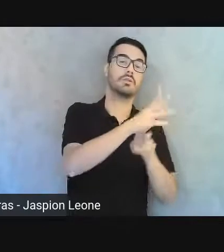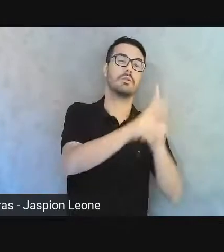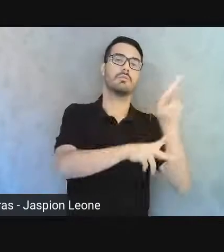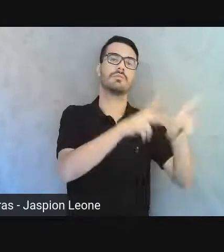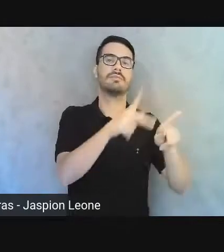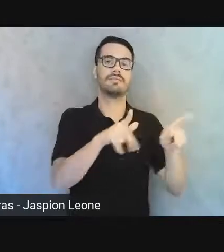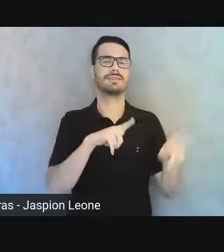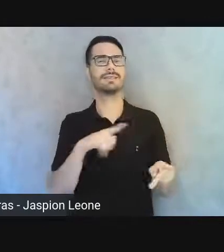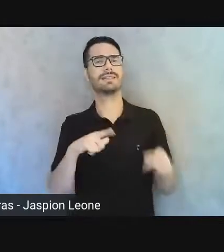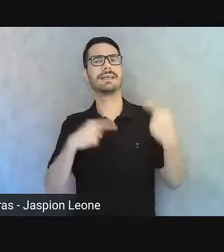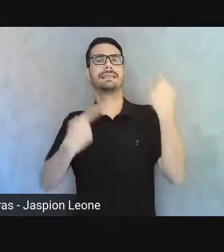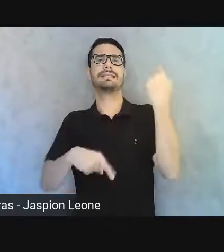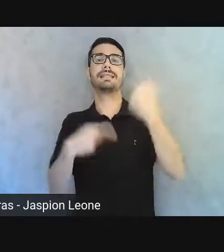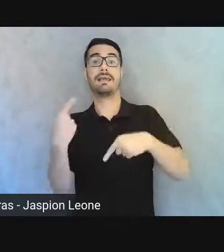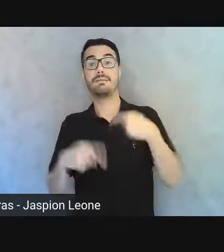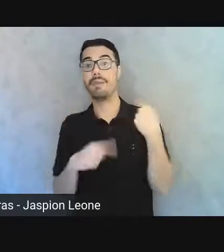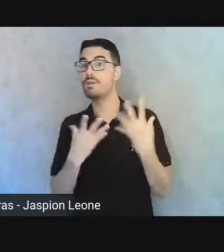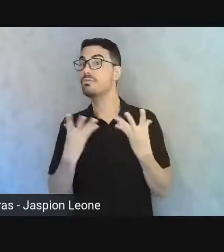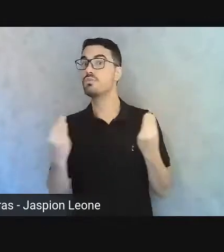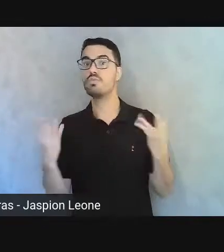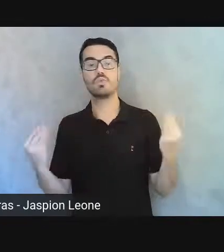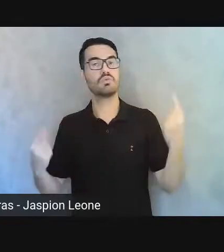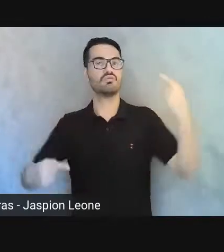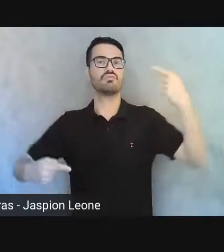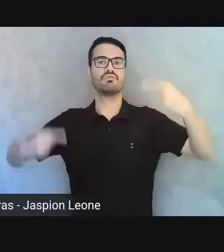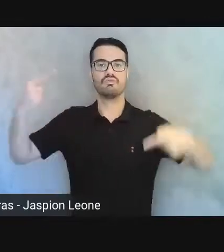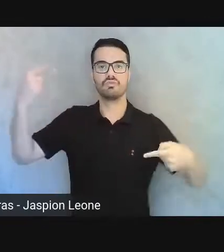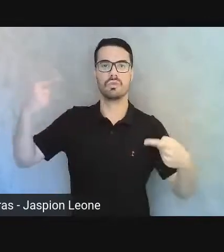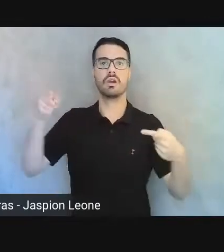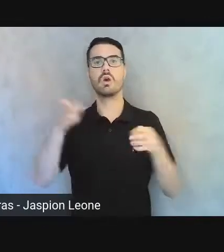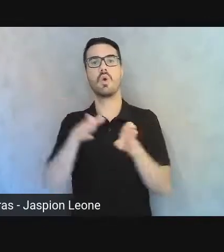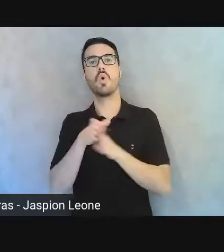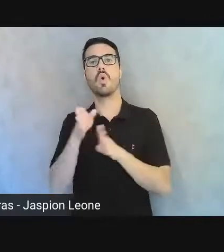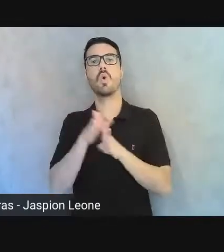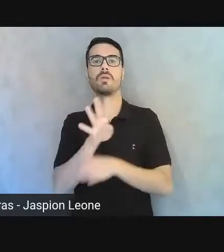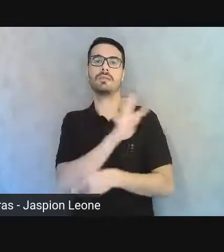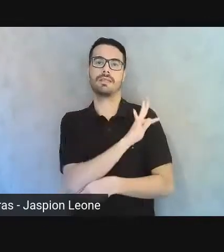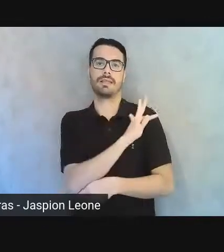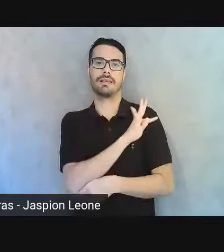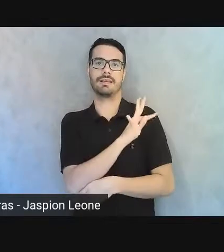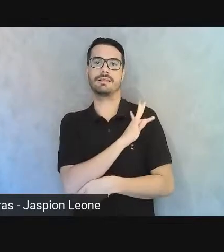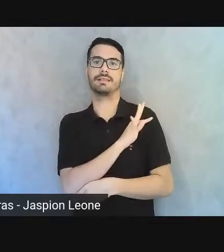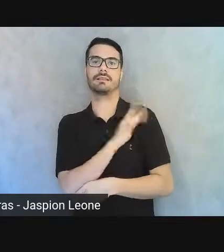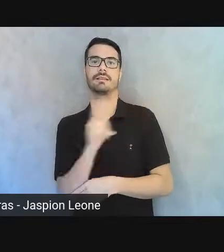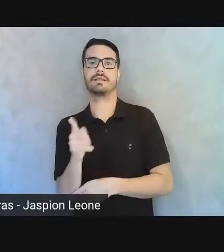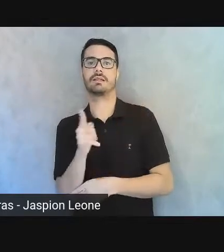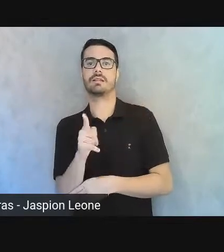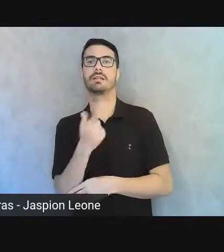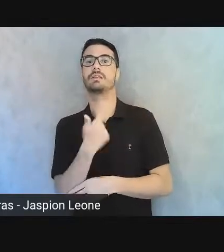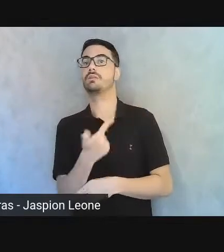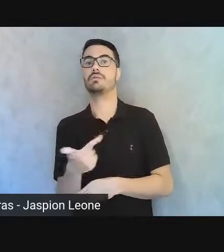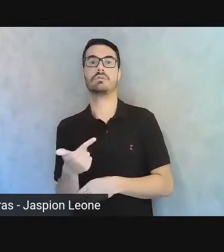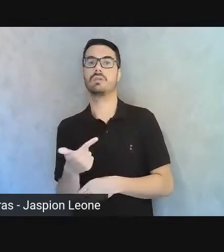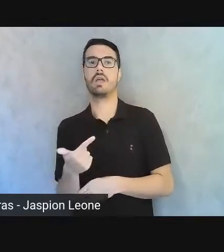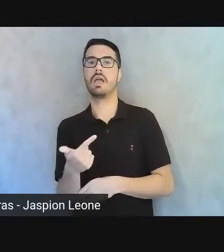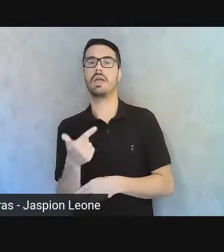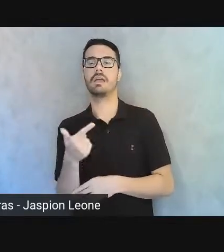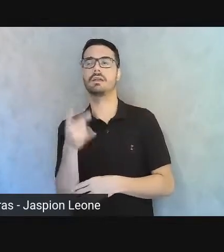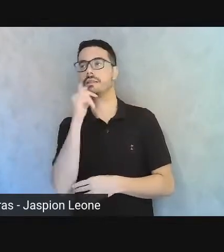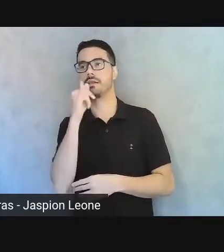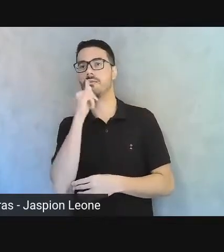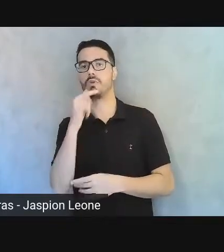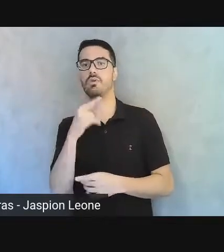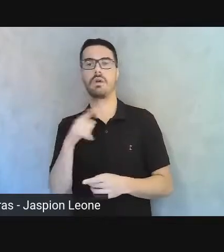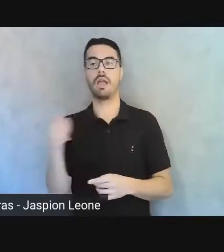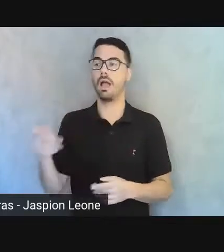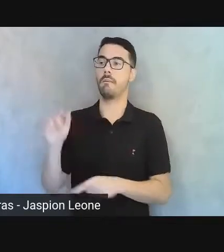muito polarizado, e a consultoria legislativa, ela tem um caráter técnico, ela não toma uma posição. Então, na consultoria